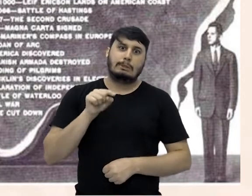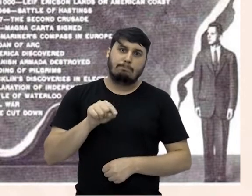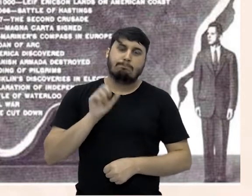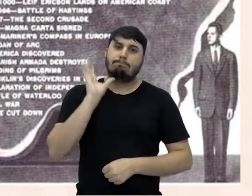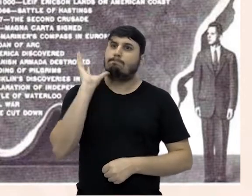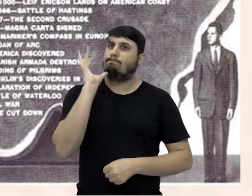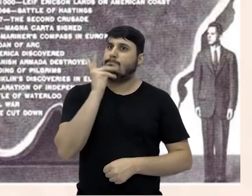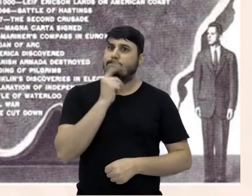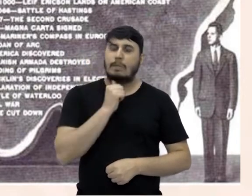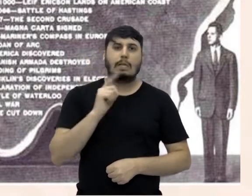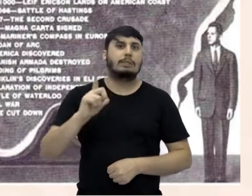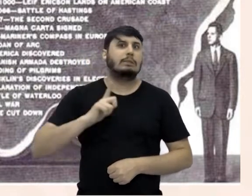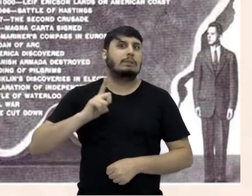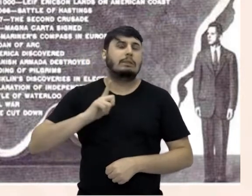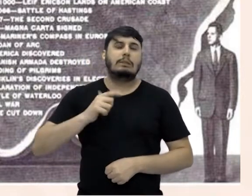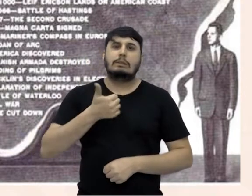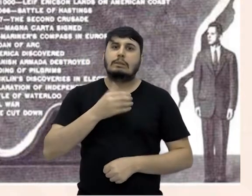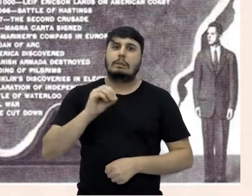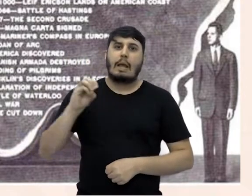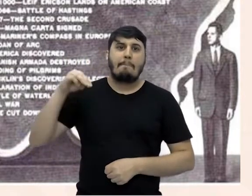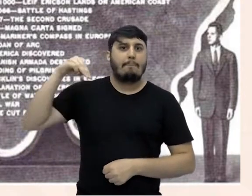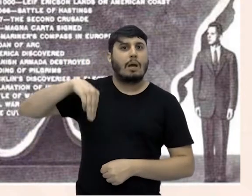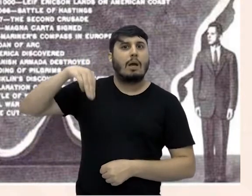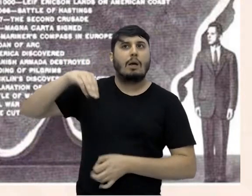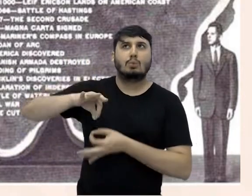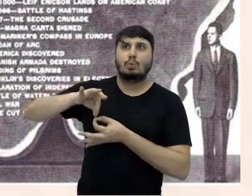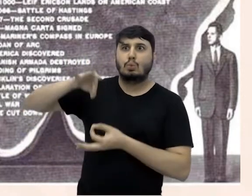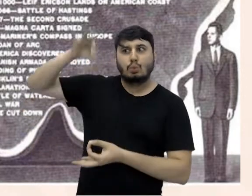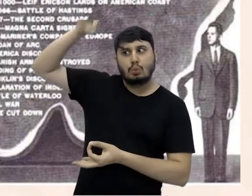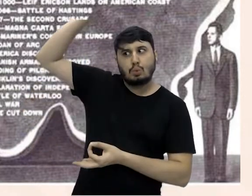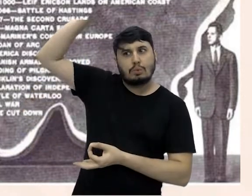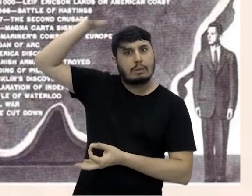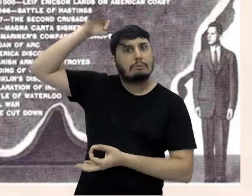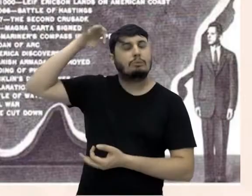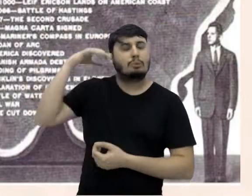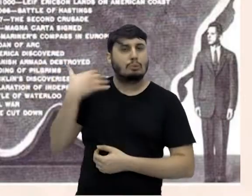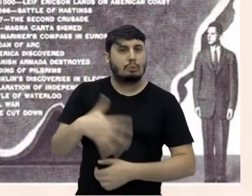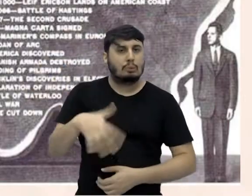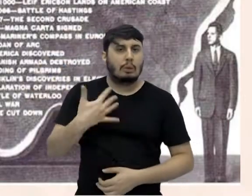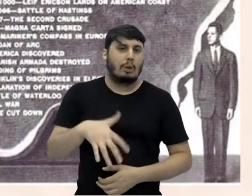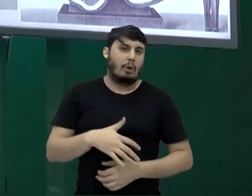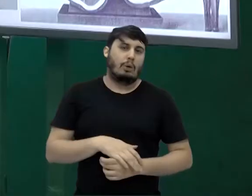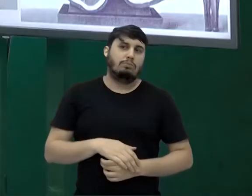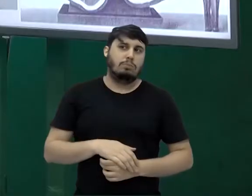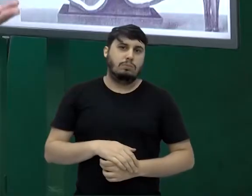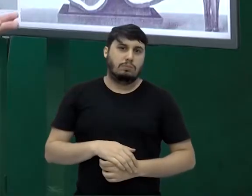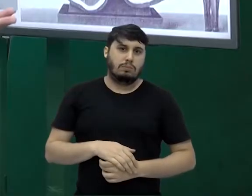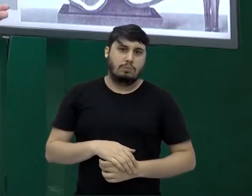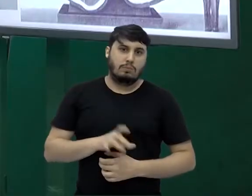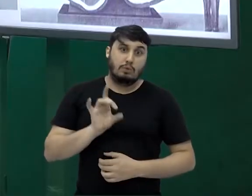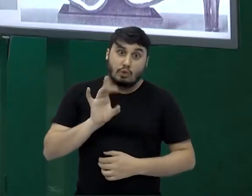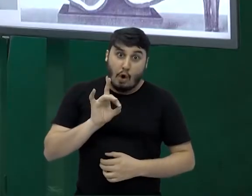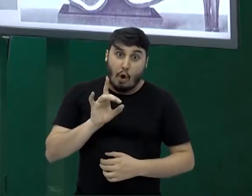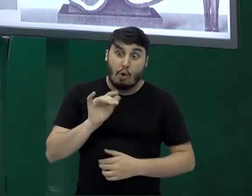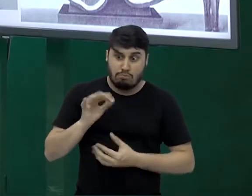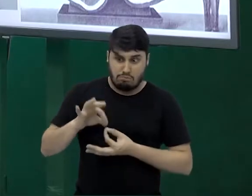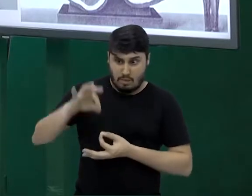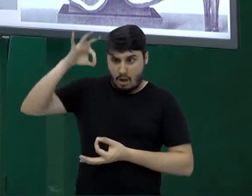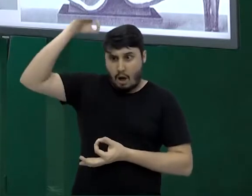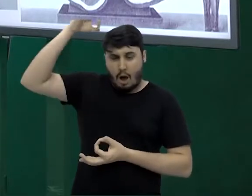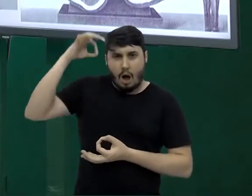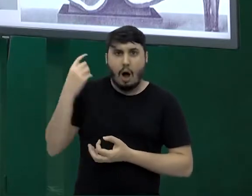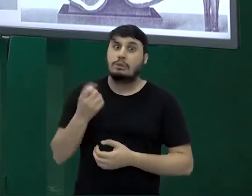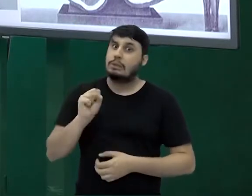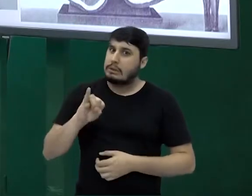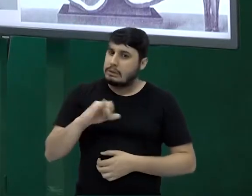1.300 anos de vida, tá? Tinha 100 metros de altura. Só dá para fazer isso, cara, se tiver todas